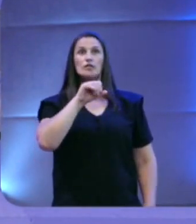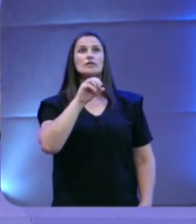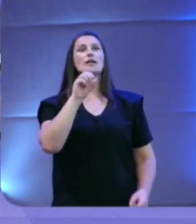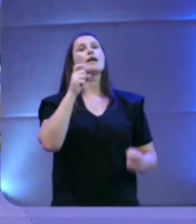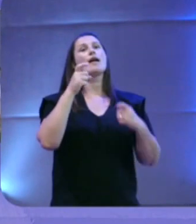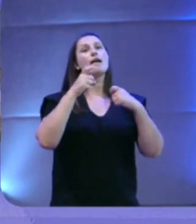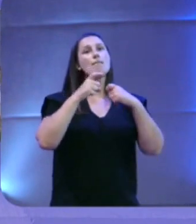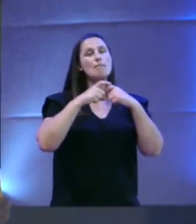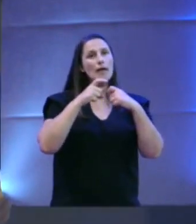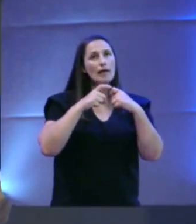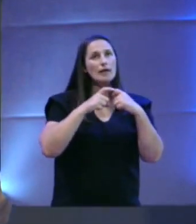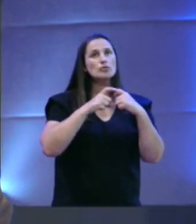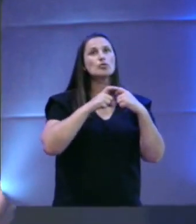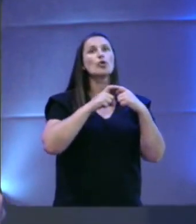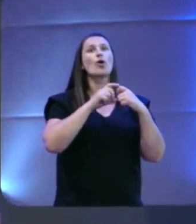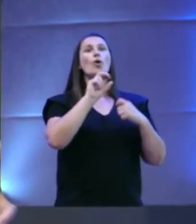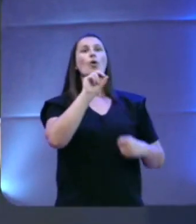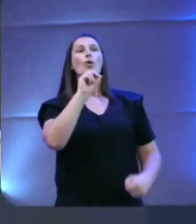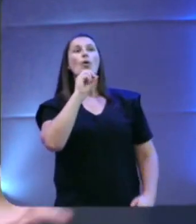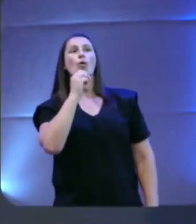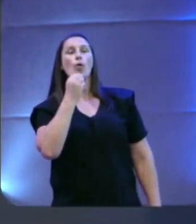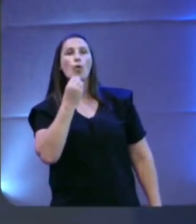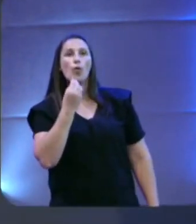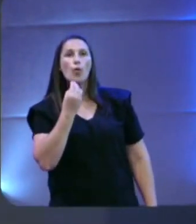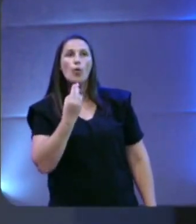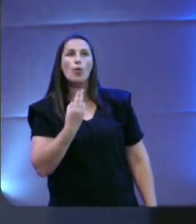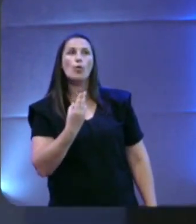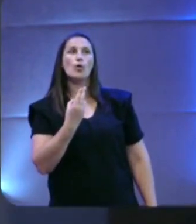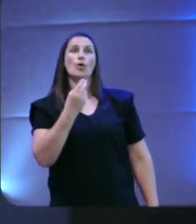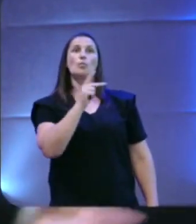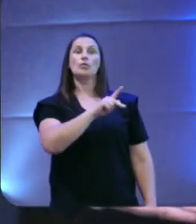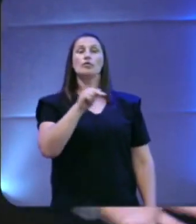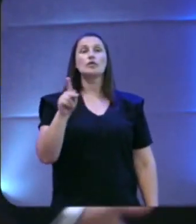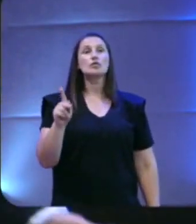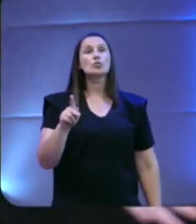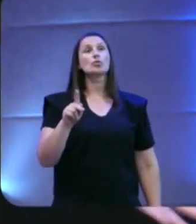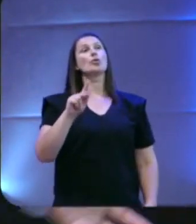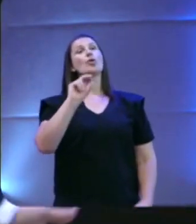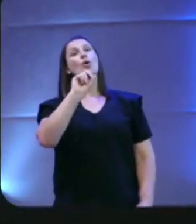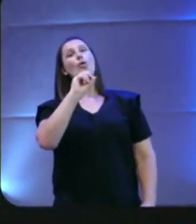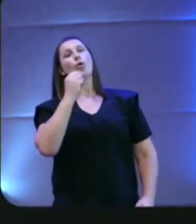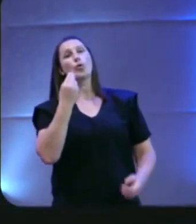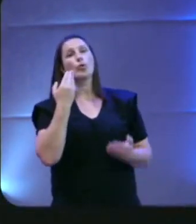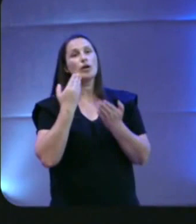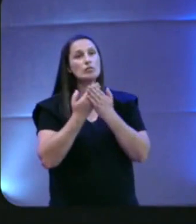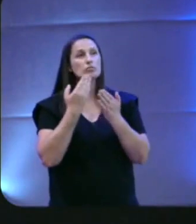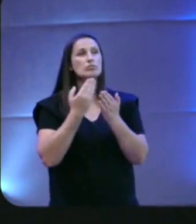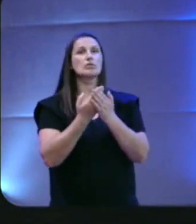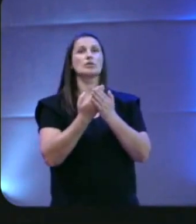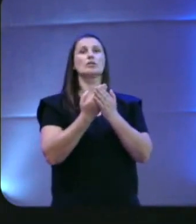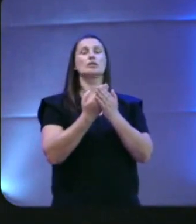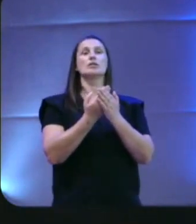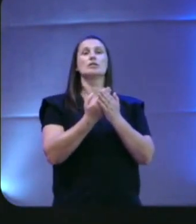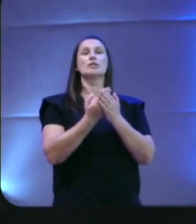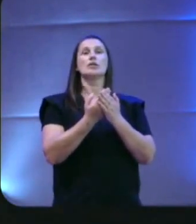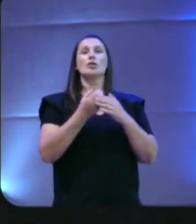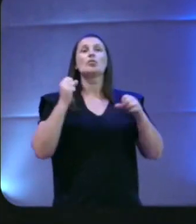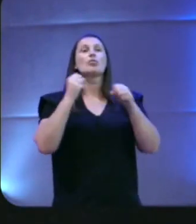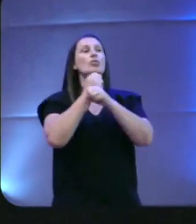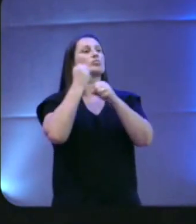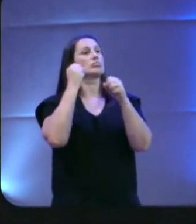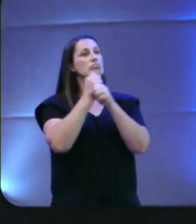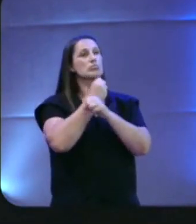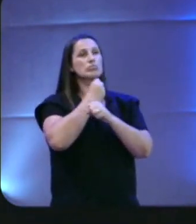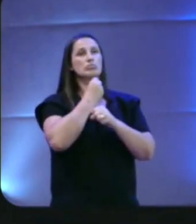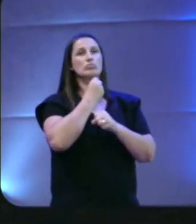cristão, um professor cristão, um estudante cristão, um engenheiro, um construtor cristão, sabe qual é a única